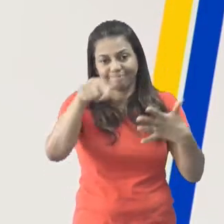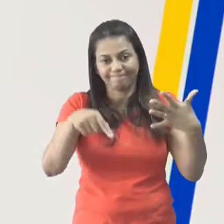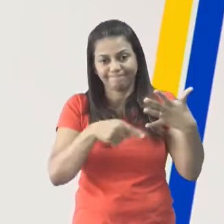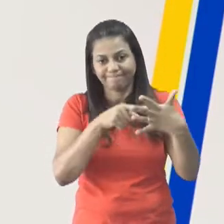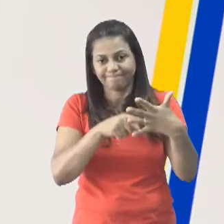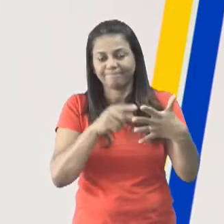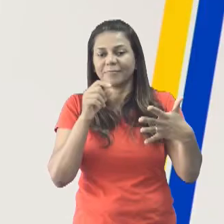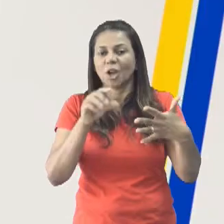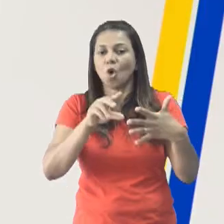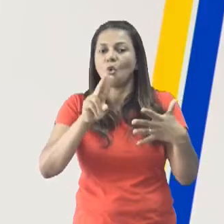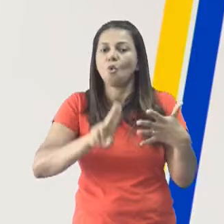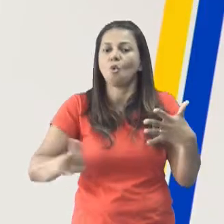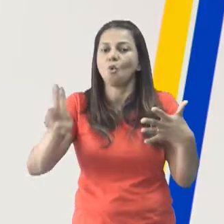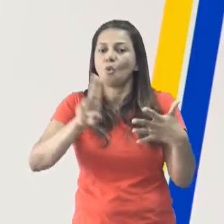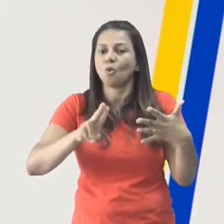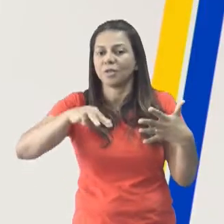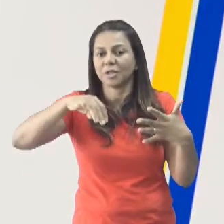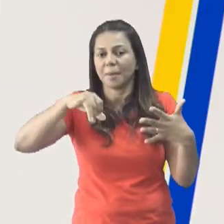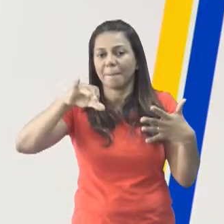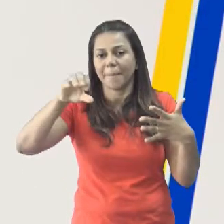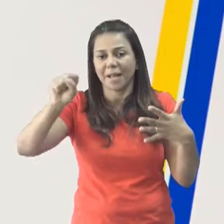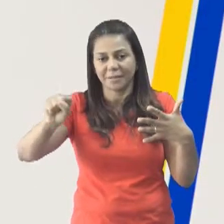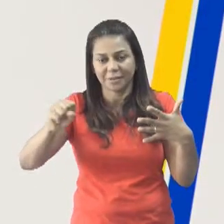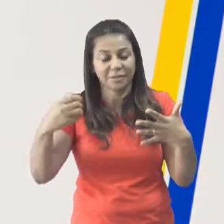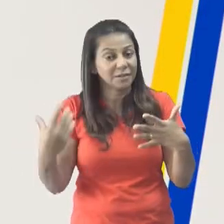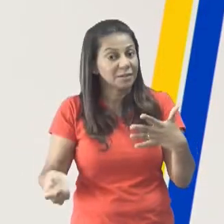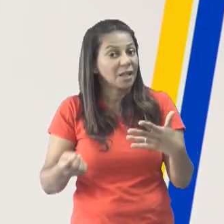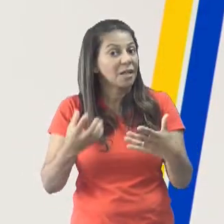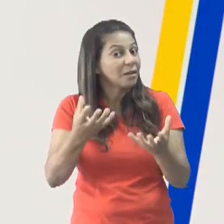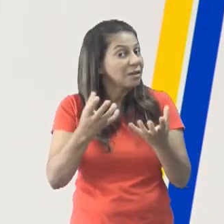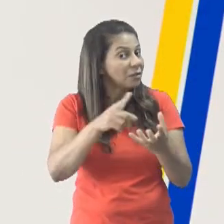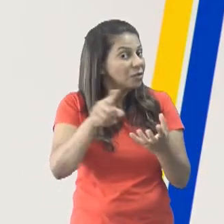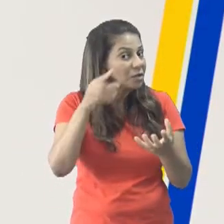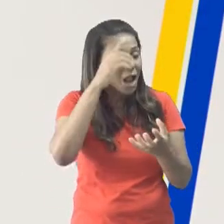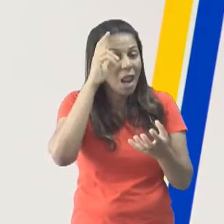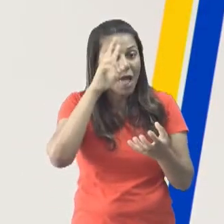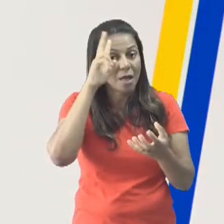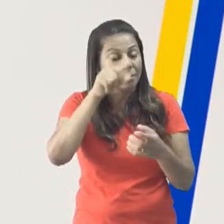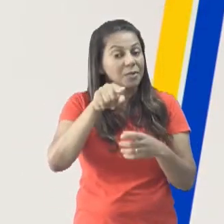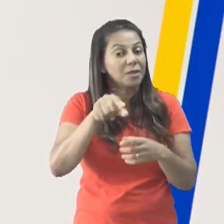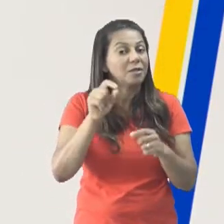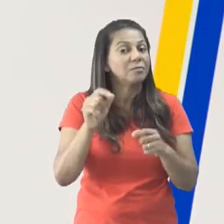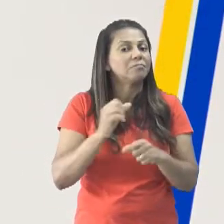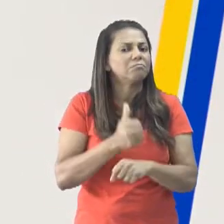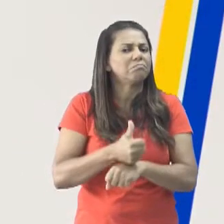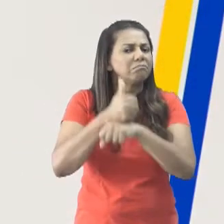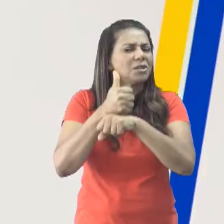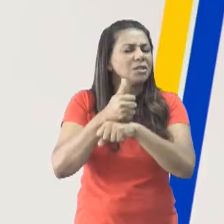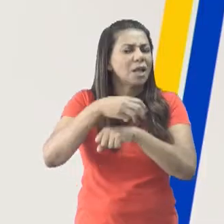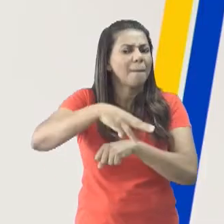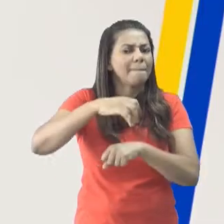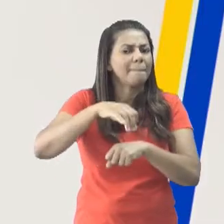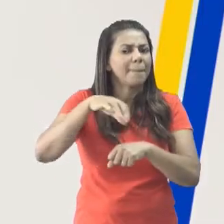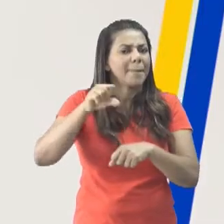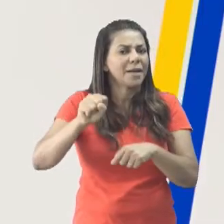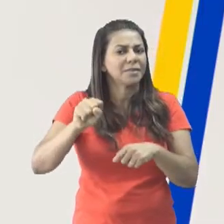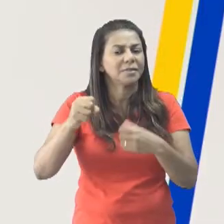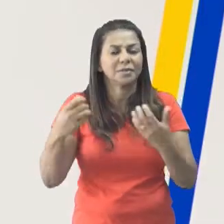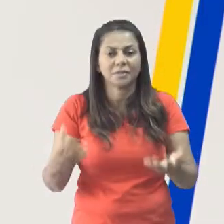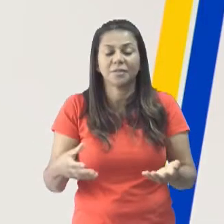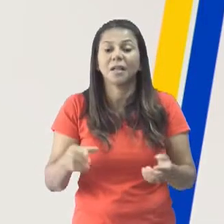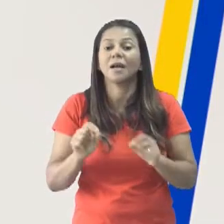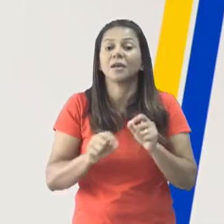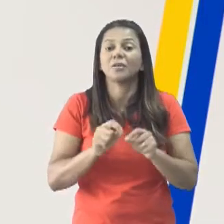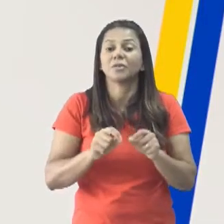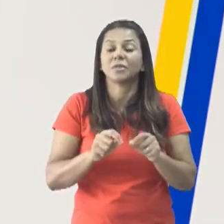gente vai utilizar mais com I. O que eu quero que vocês lembrem, principalmente, é que o mais sem I e sem acento